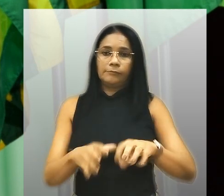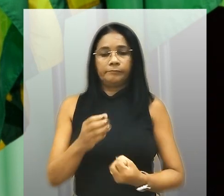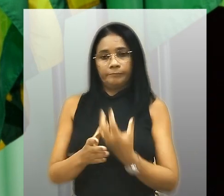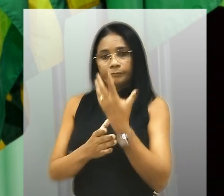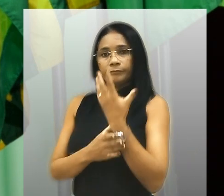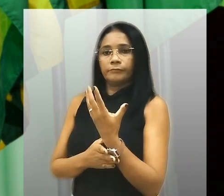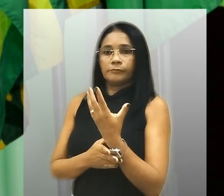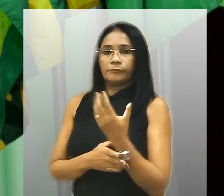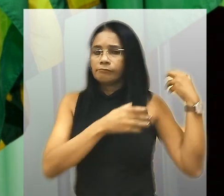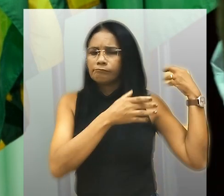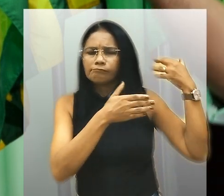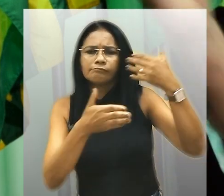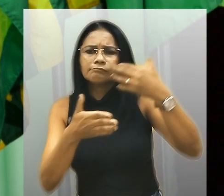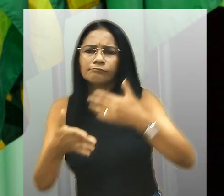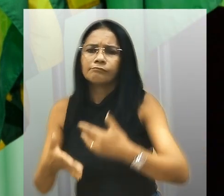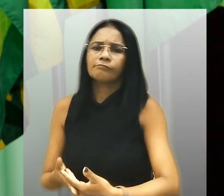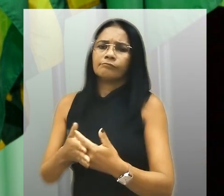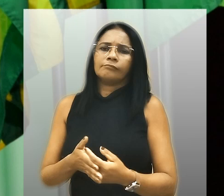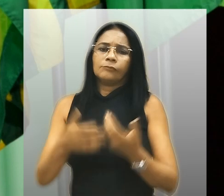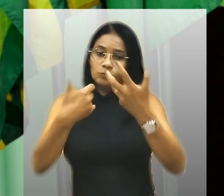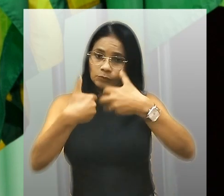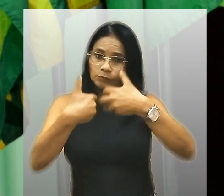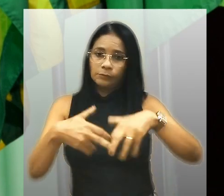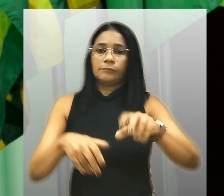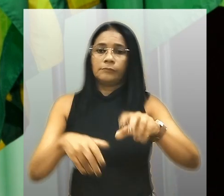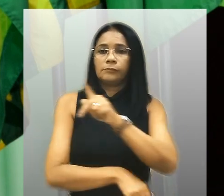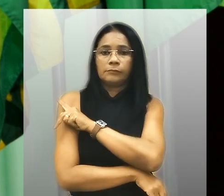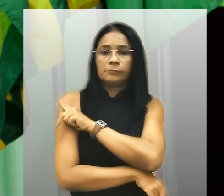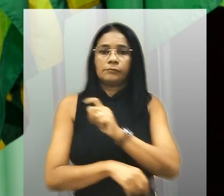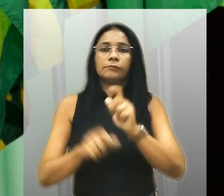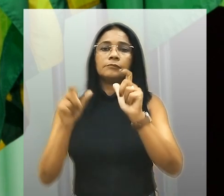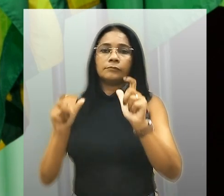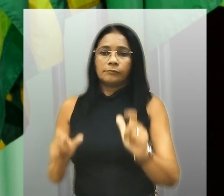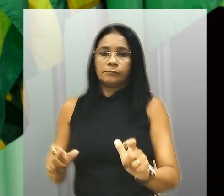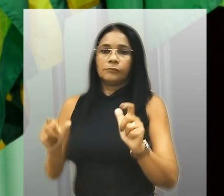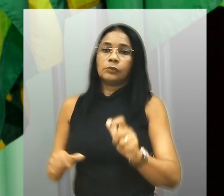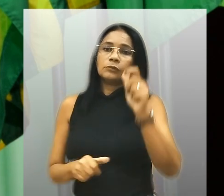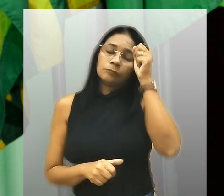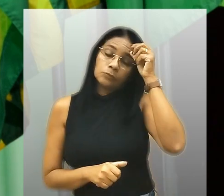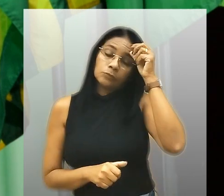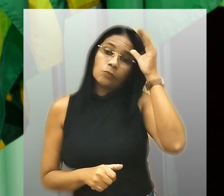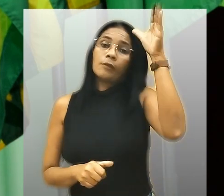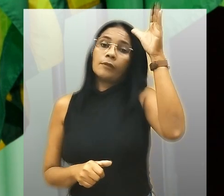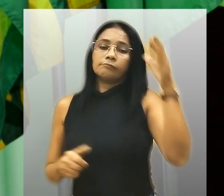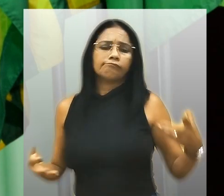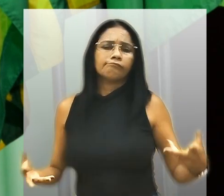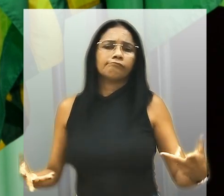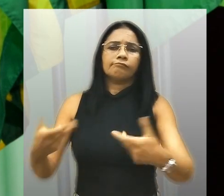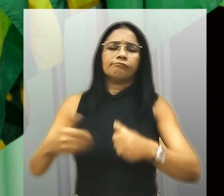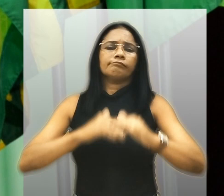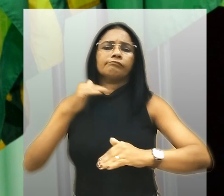instituição. Ao longo de mais de um século, o Instituto Federal do Piauí tem sido um lugar gerador de ciência, conhecimento, inovação